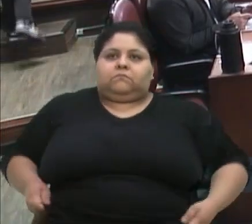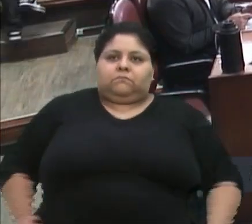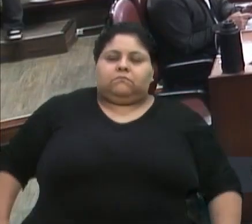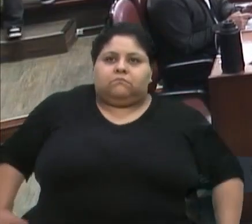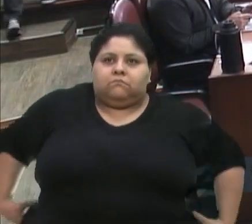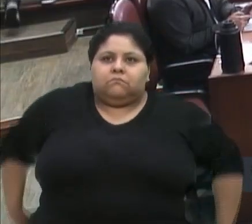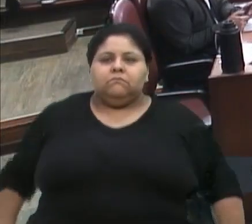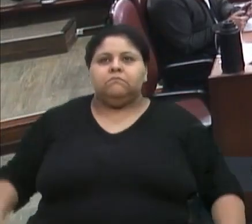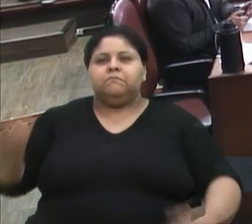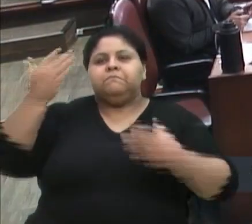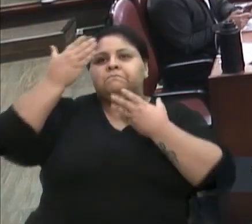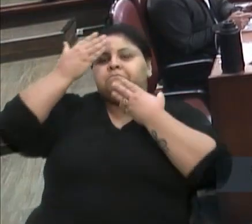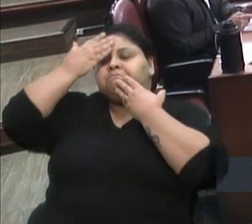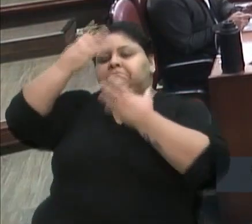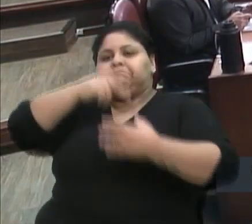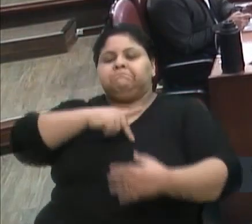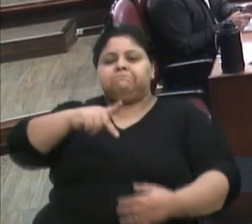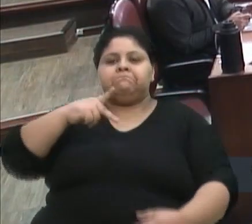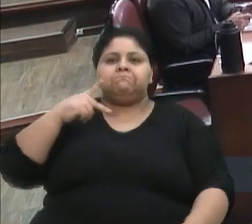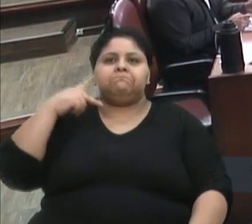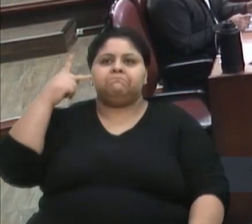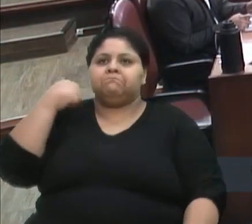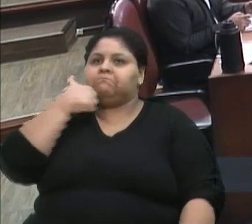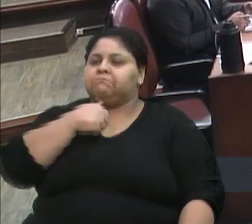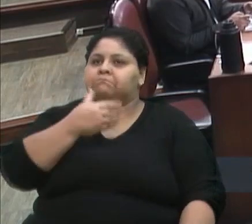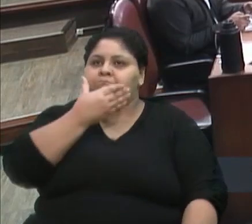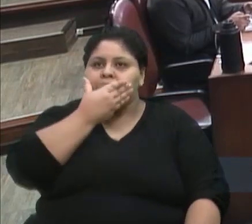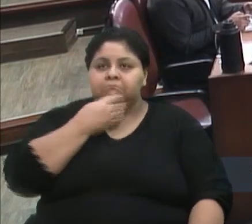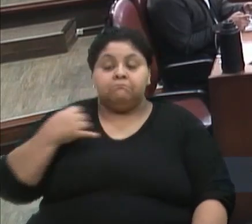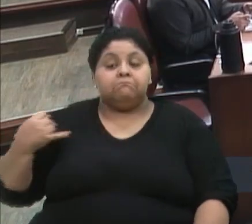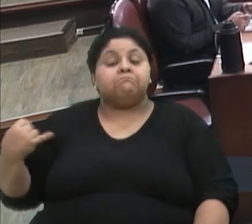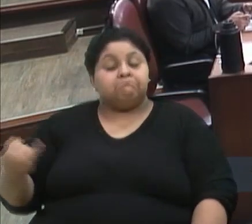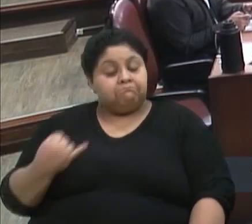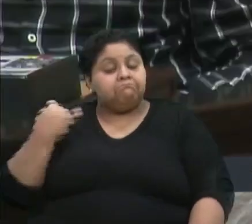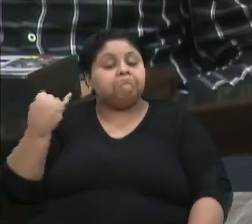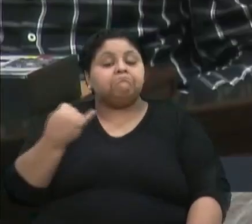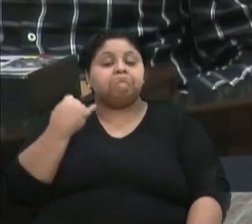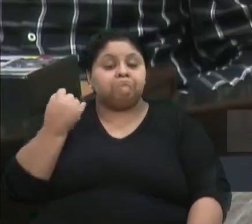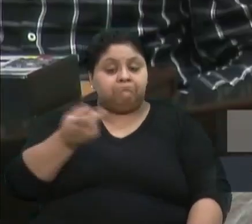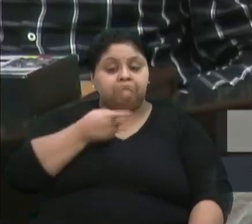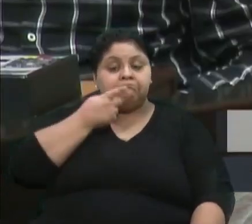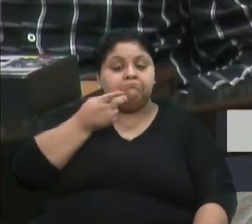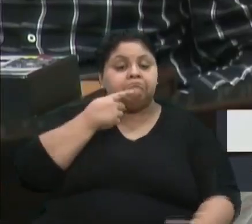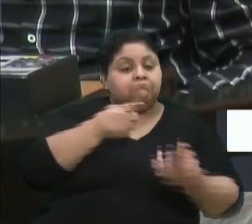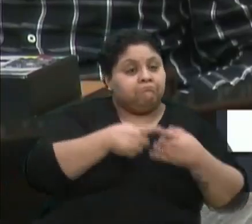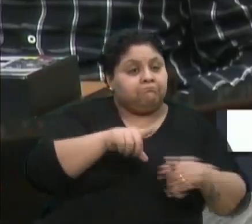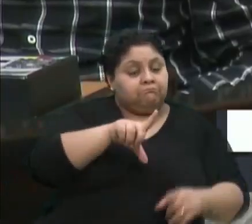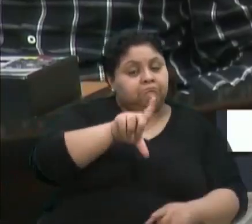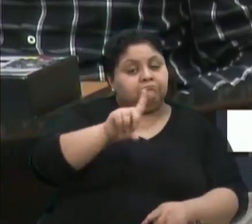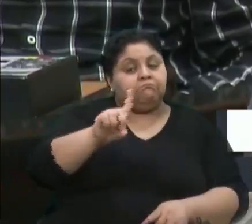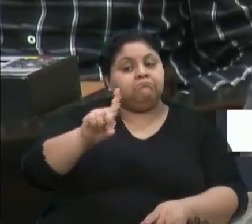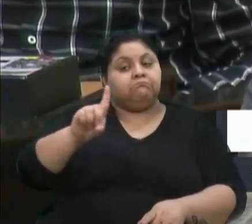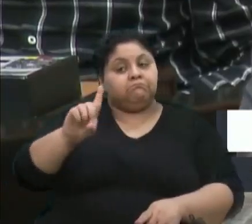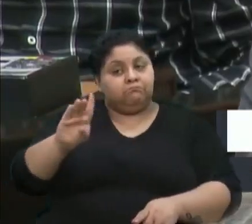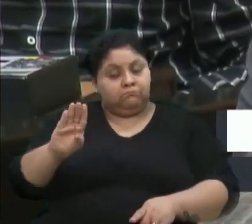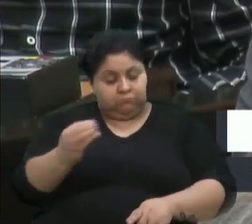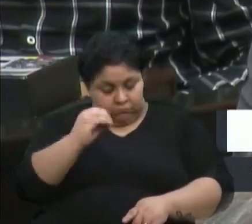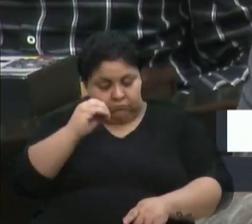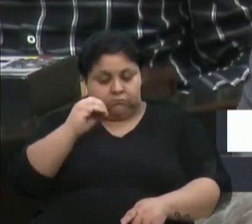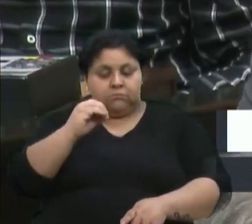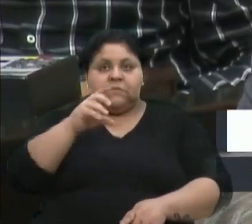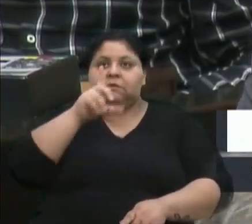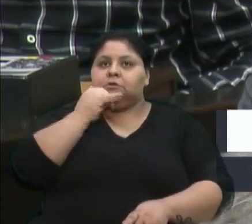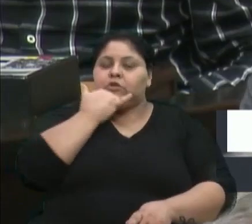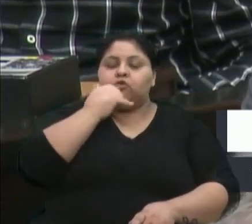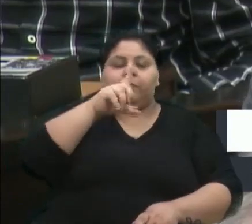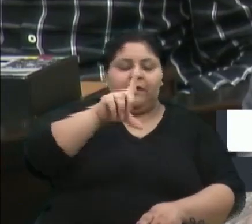esse debate mas é LDO é algo que nós precisamos naqueles